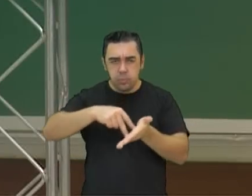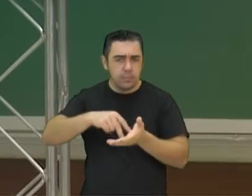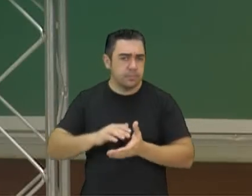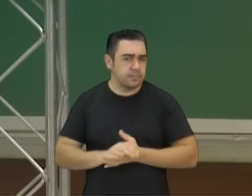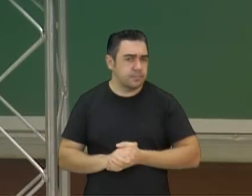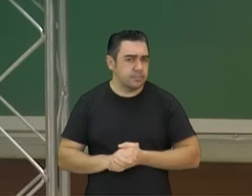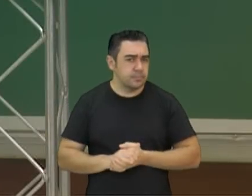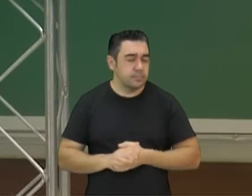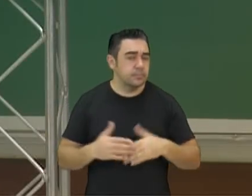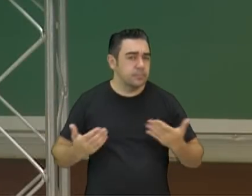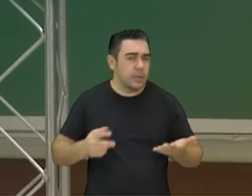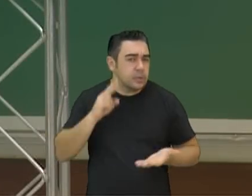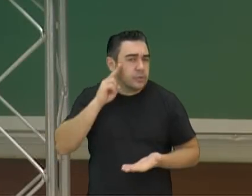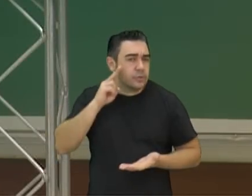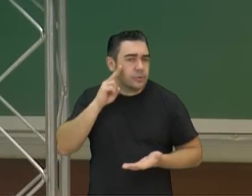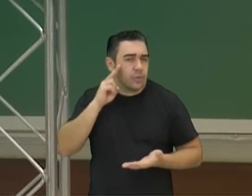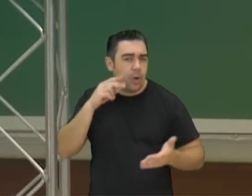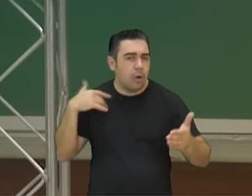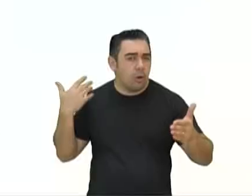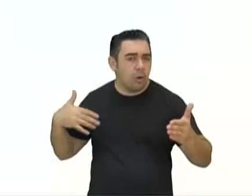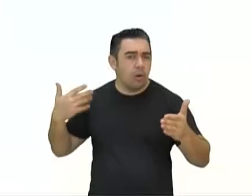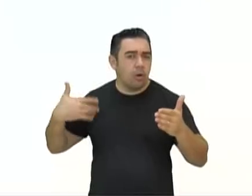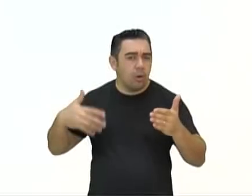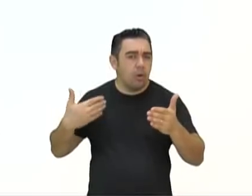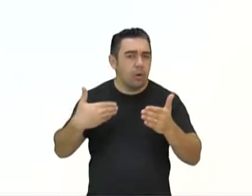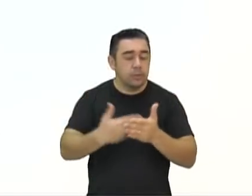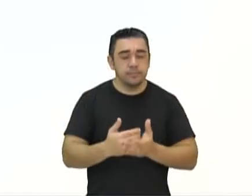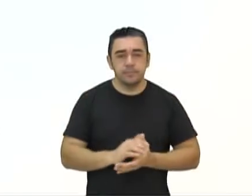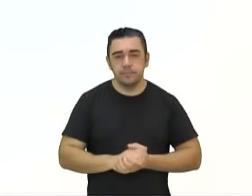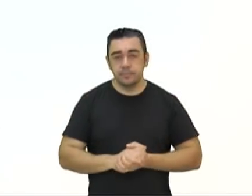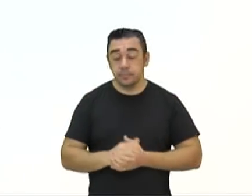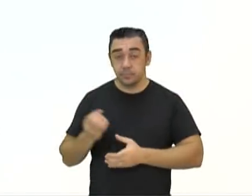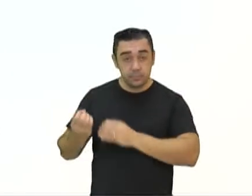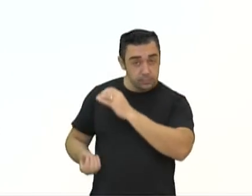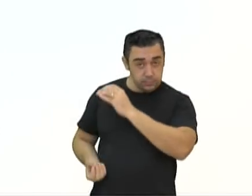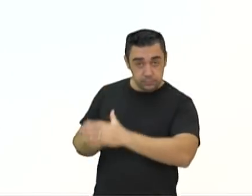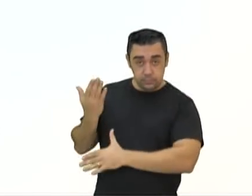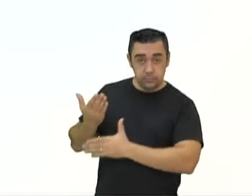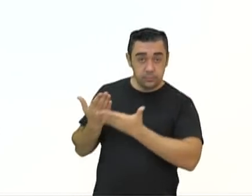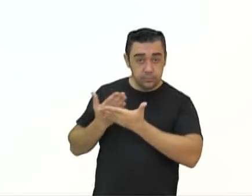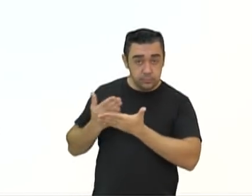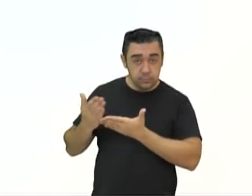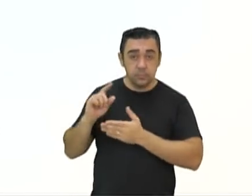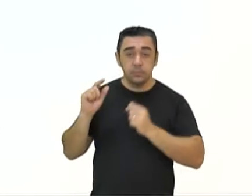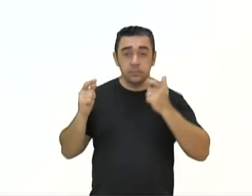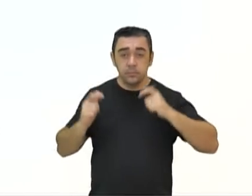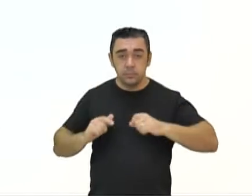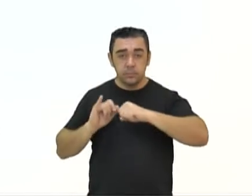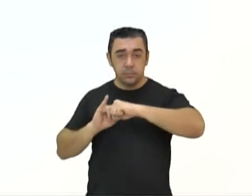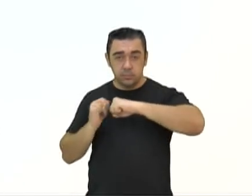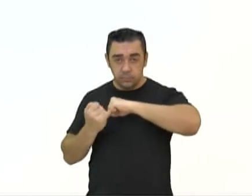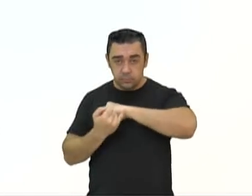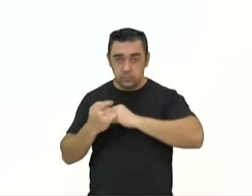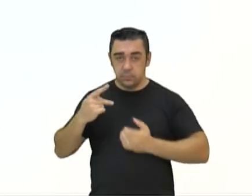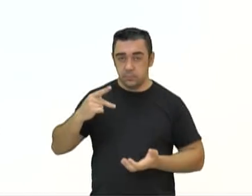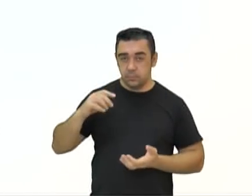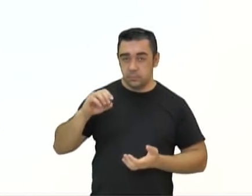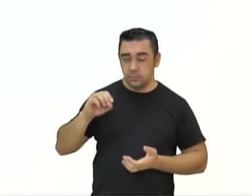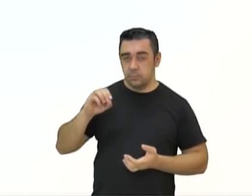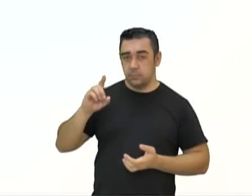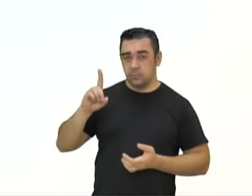Qual é o histórico do surf? Ele tem origens lá nas ilhas da Polinésia e na